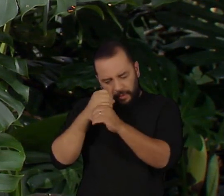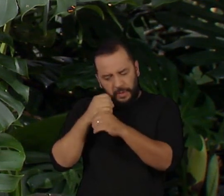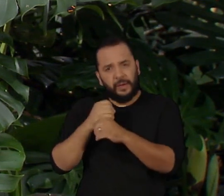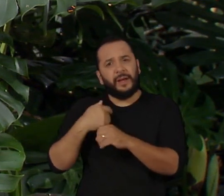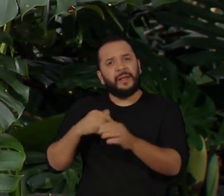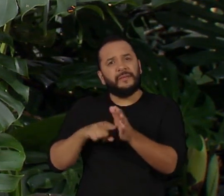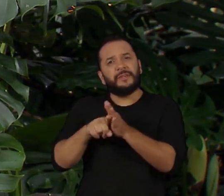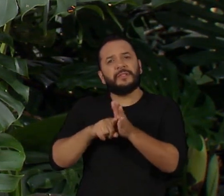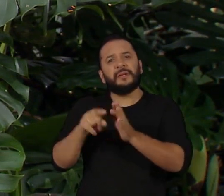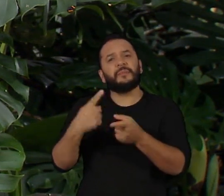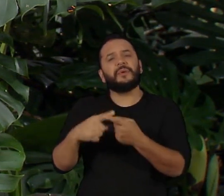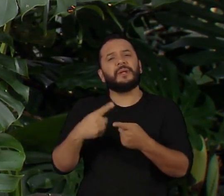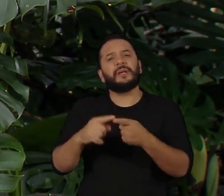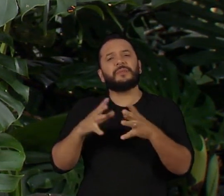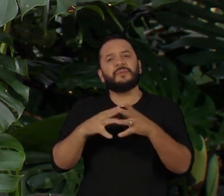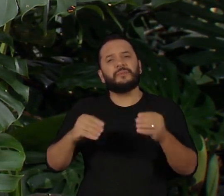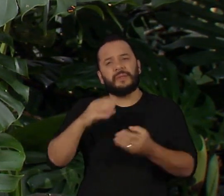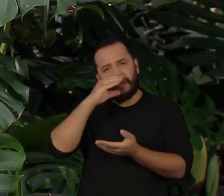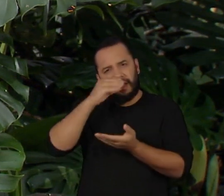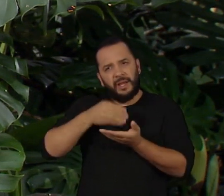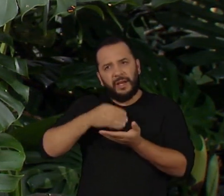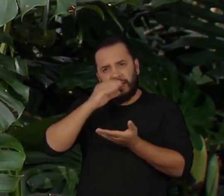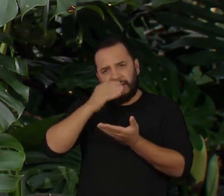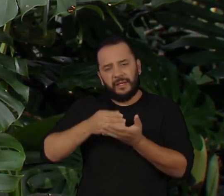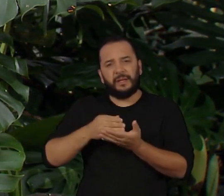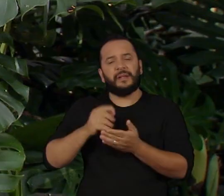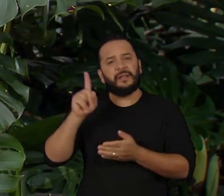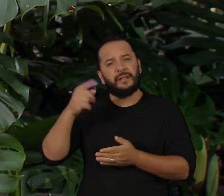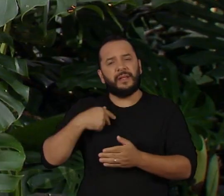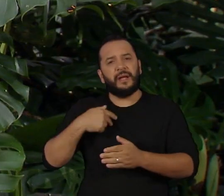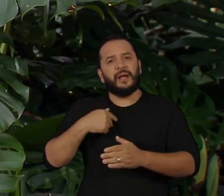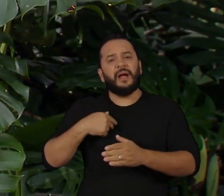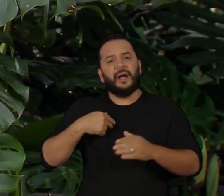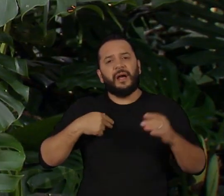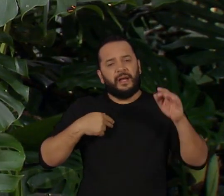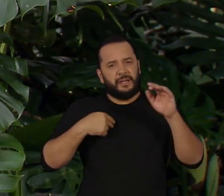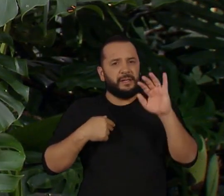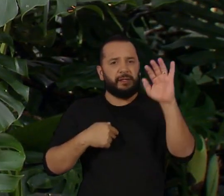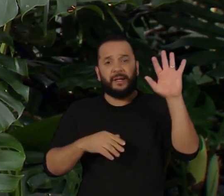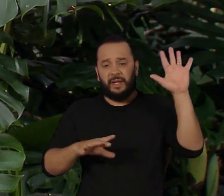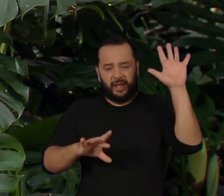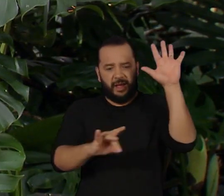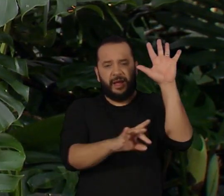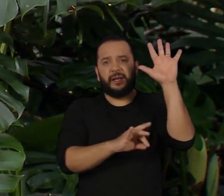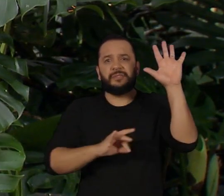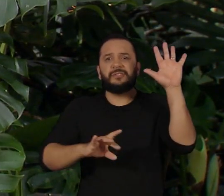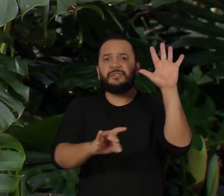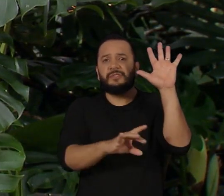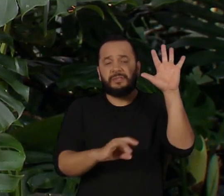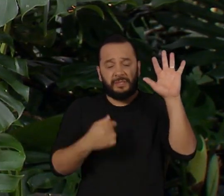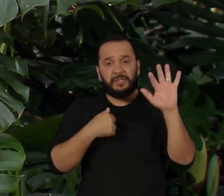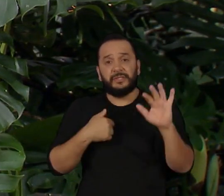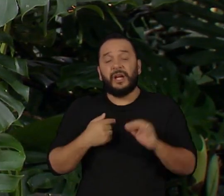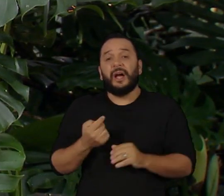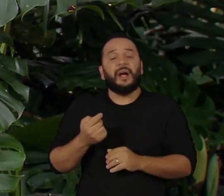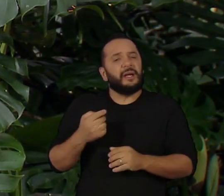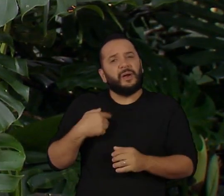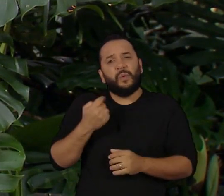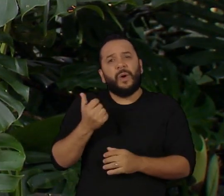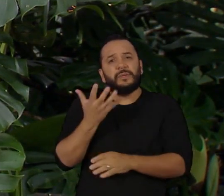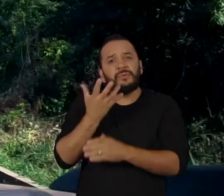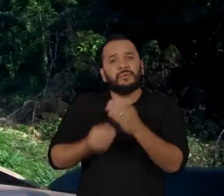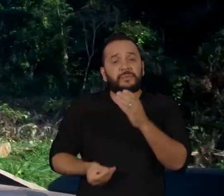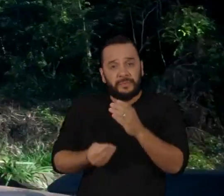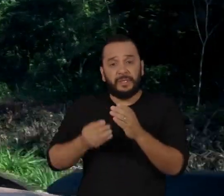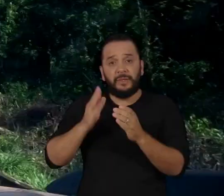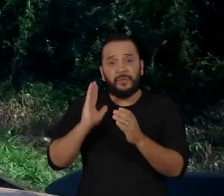na caatinga. O maior mamífero terrestre do Brasil corre risco de extinção em 5 dos 6 biomas do